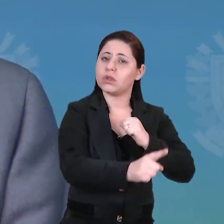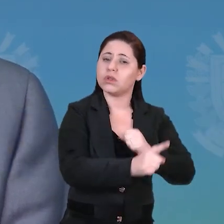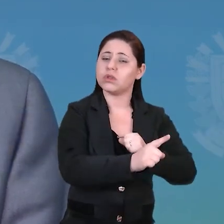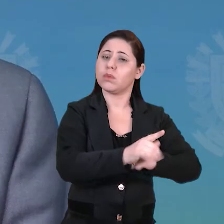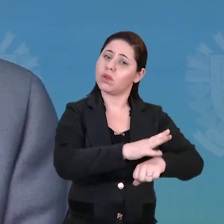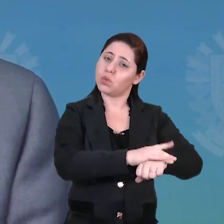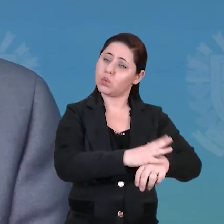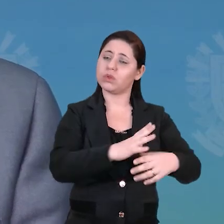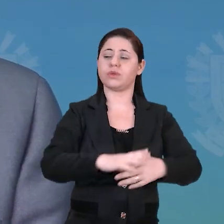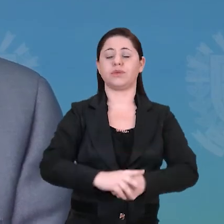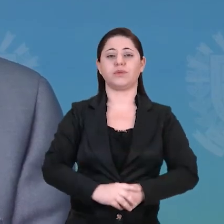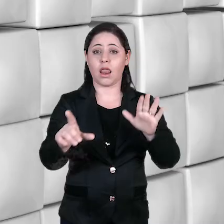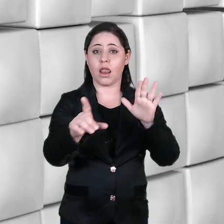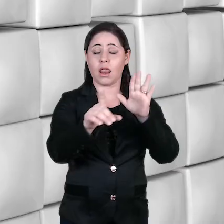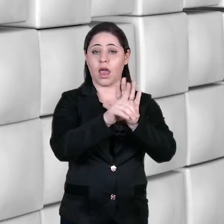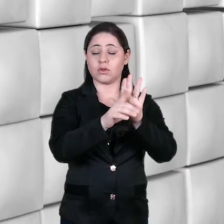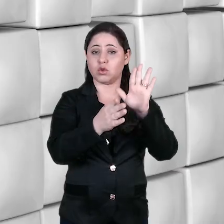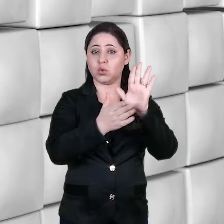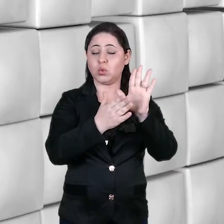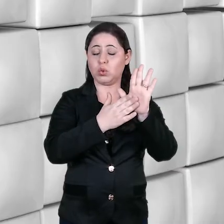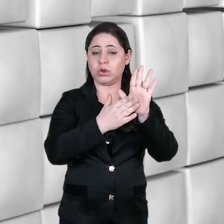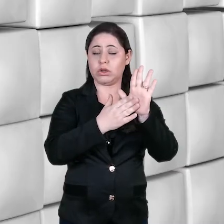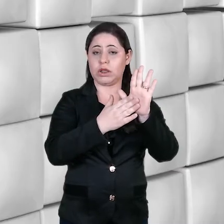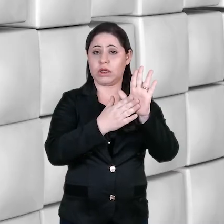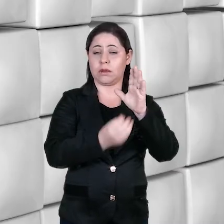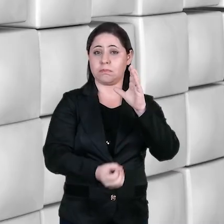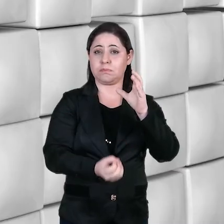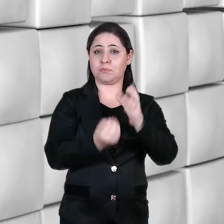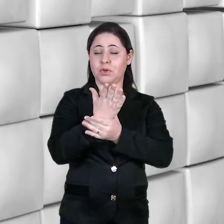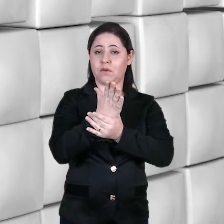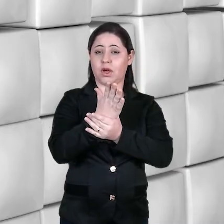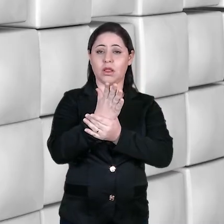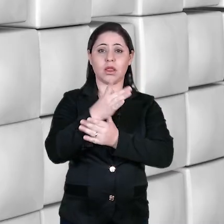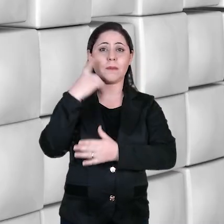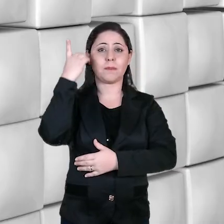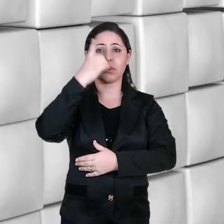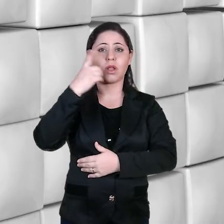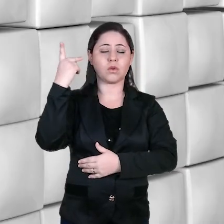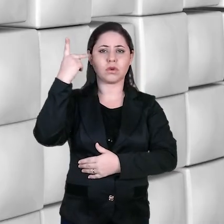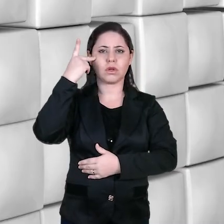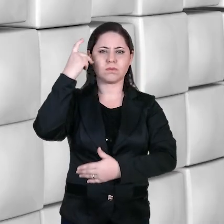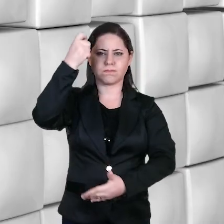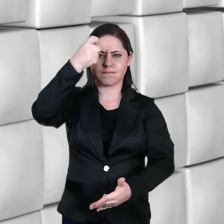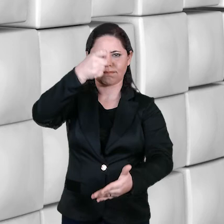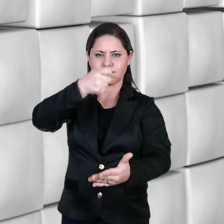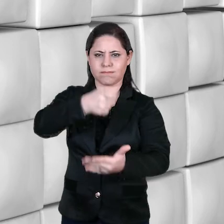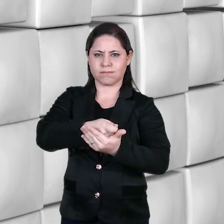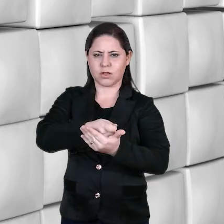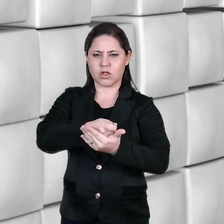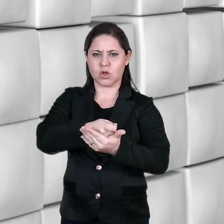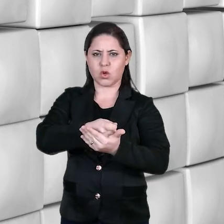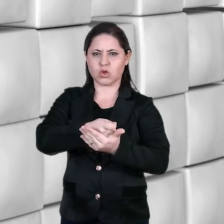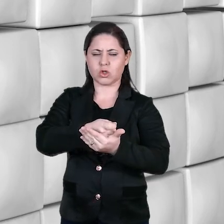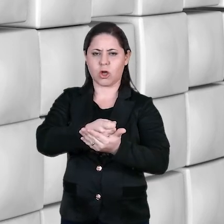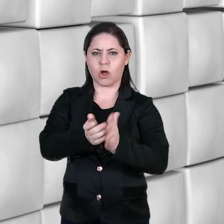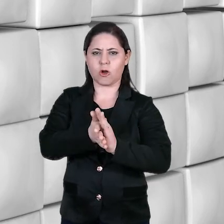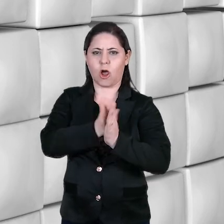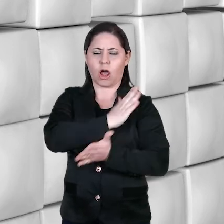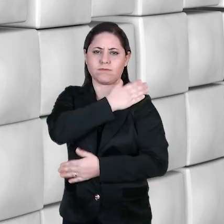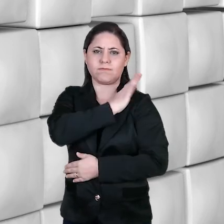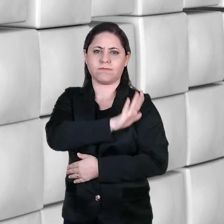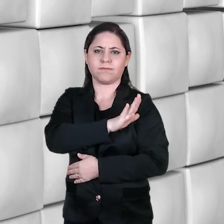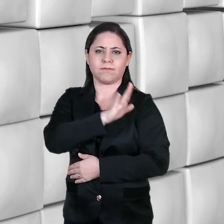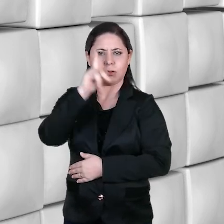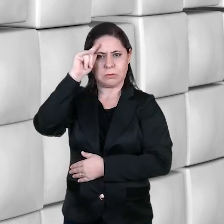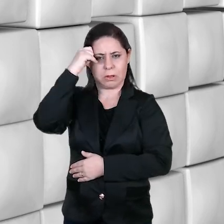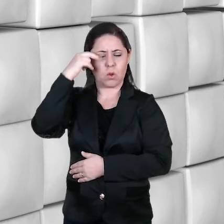esse tipo de enfermidade. Lei de autoria do deputado Pedro Kemp, aprovada há alguns meses, endurece penas contra atos